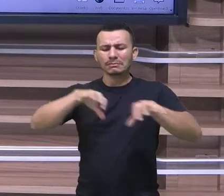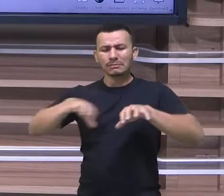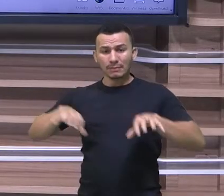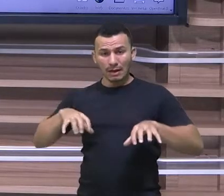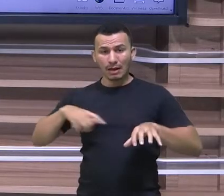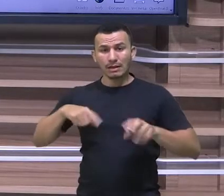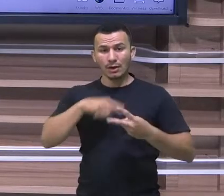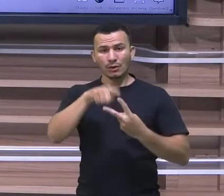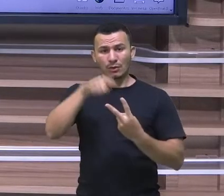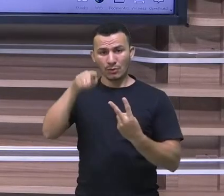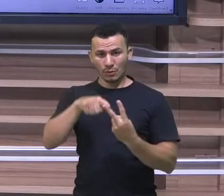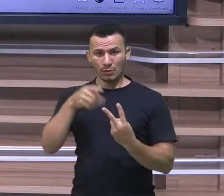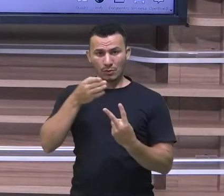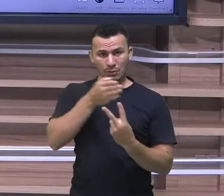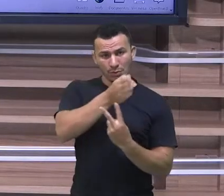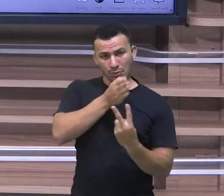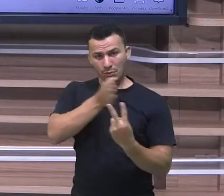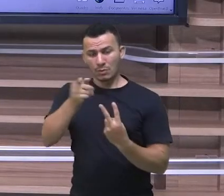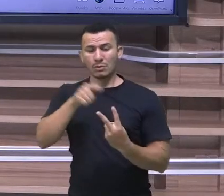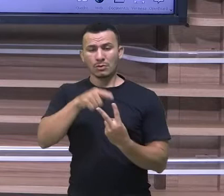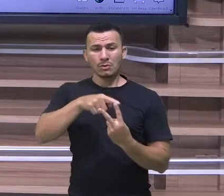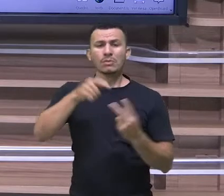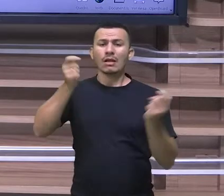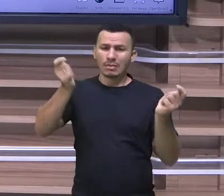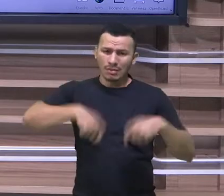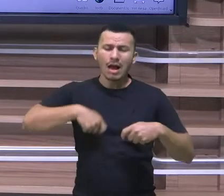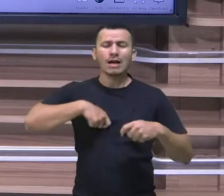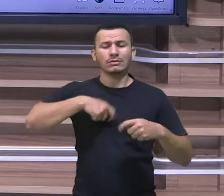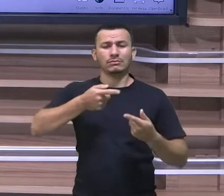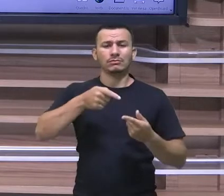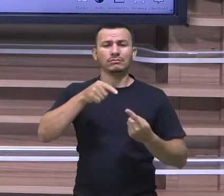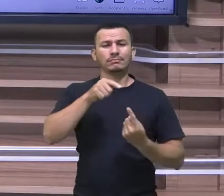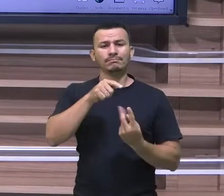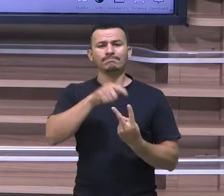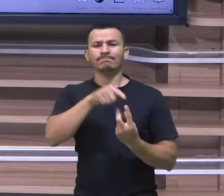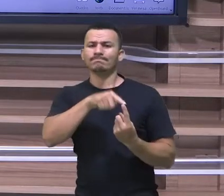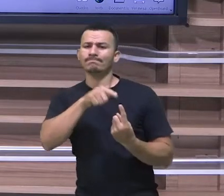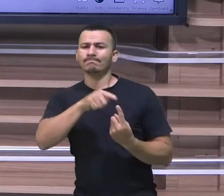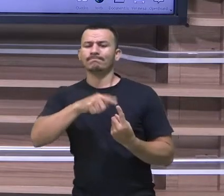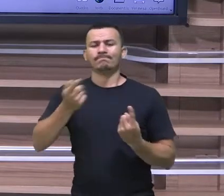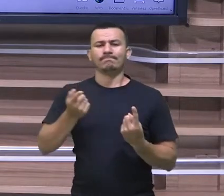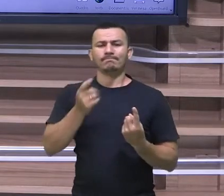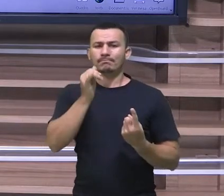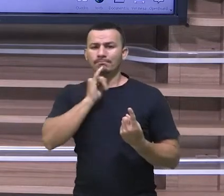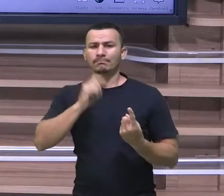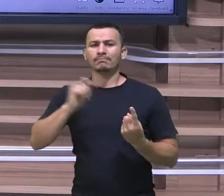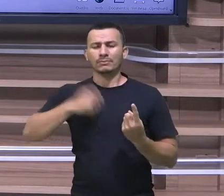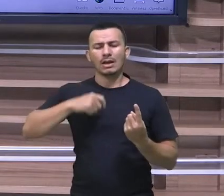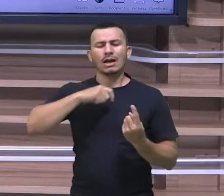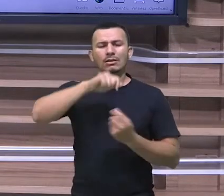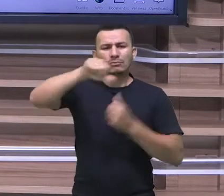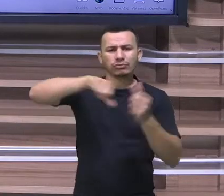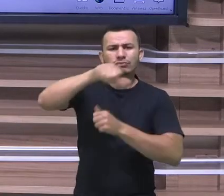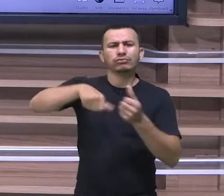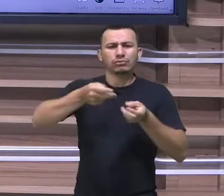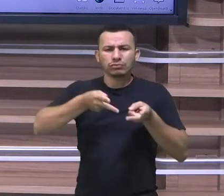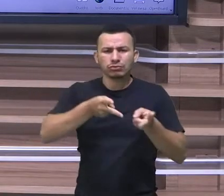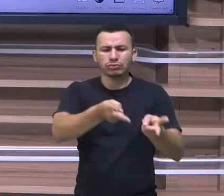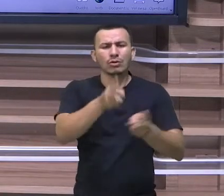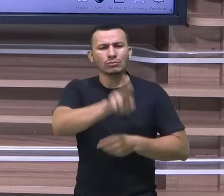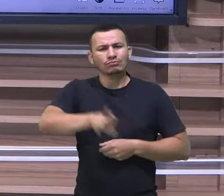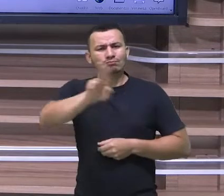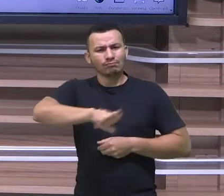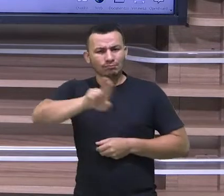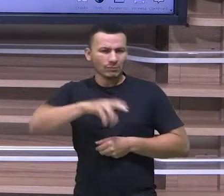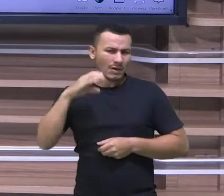dois grandes ramos. Ou ela é renovável, aquela nas quais as fontes são repostas naturalmente e com